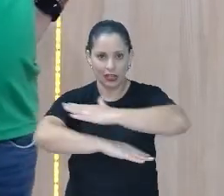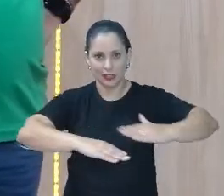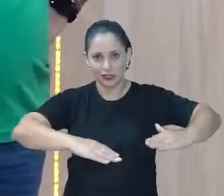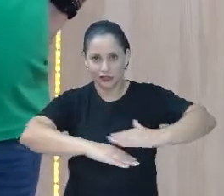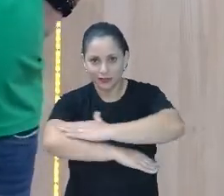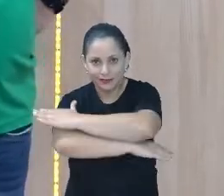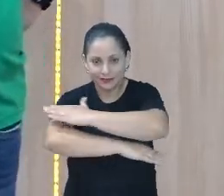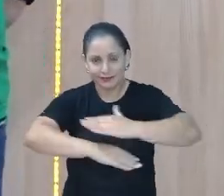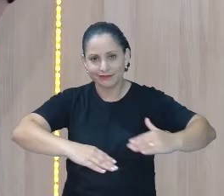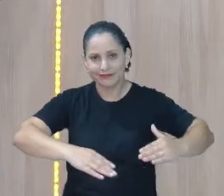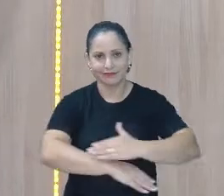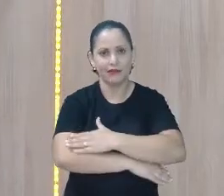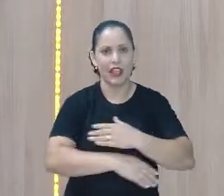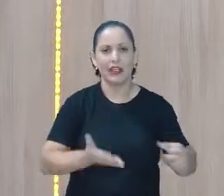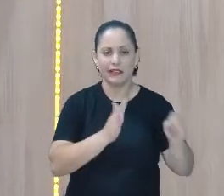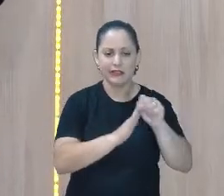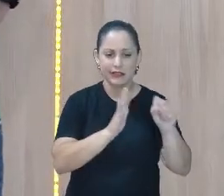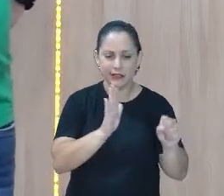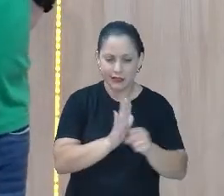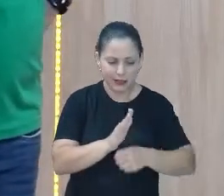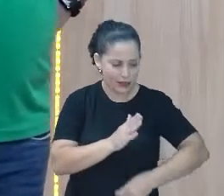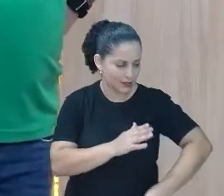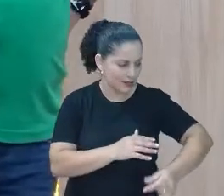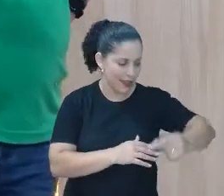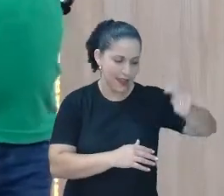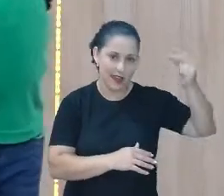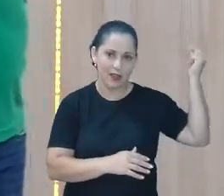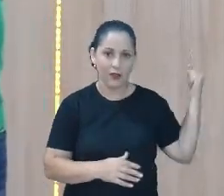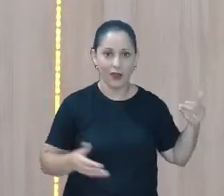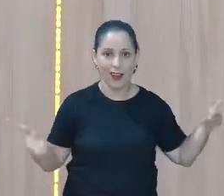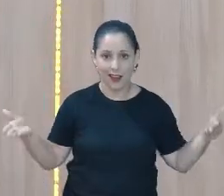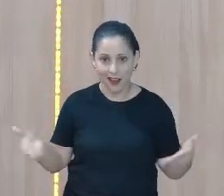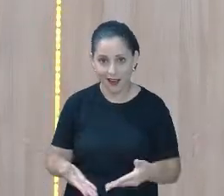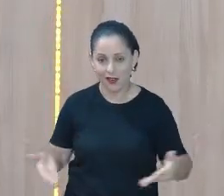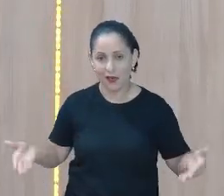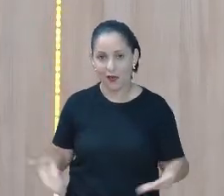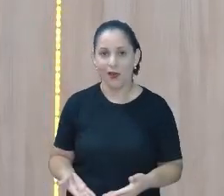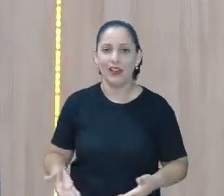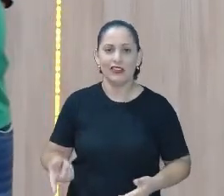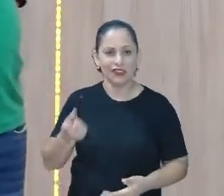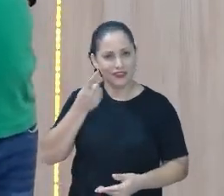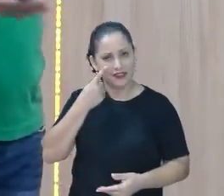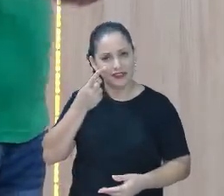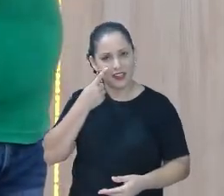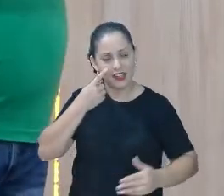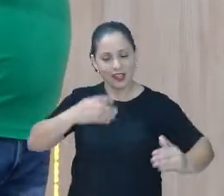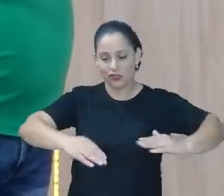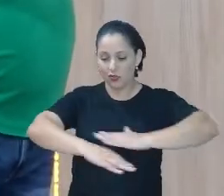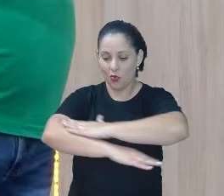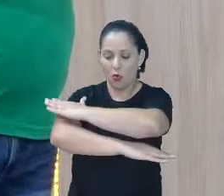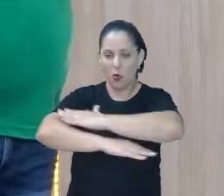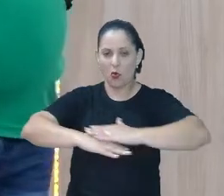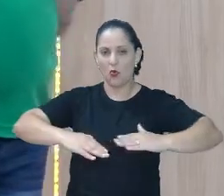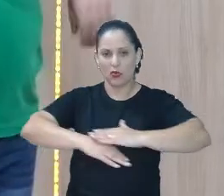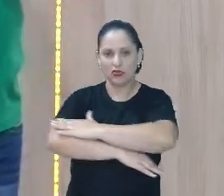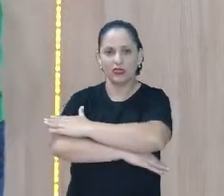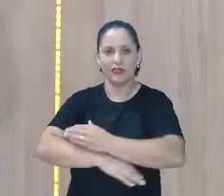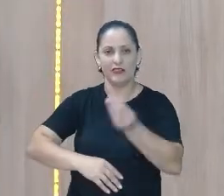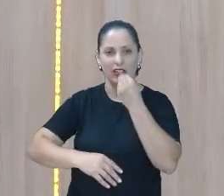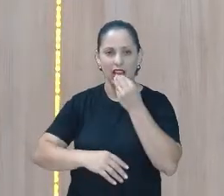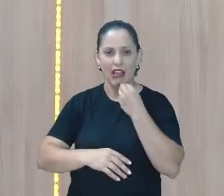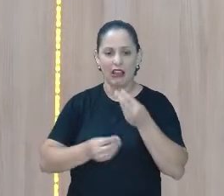séculos, aqui a gente, vez ou outra, vê o pessoal recapeando BR, né, e basta uma chuva, né, para que aquele